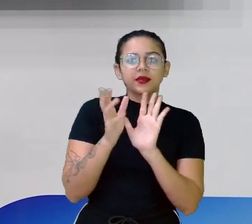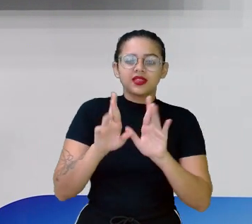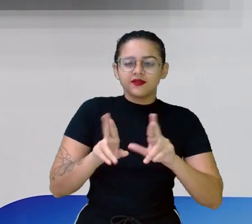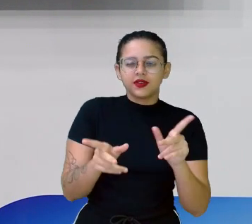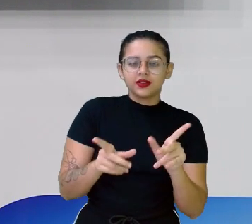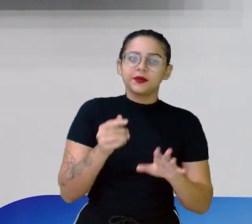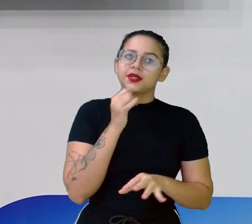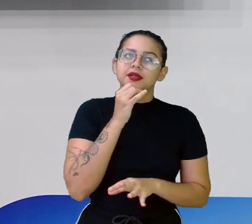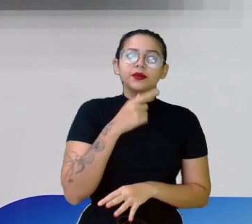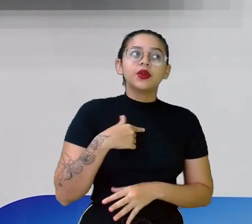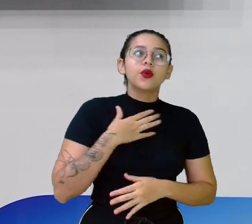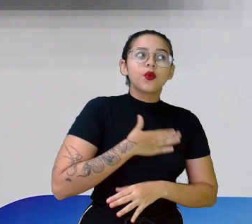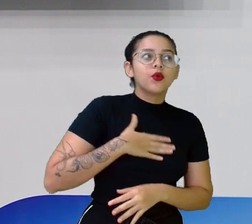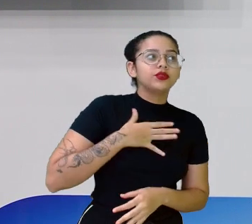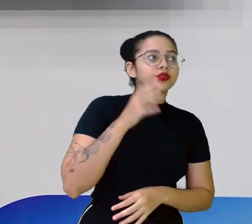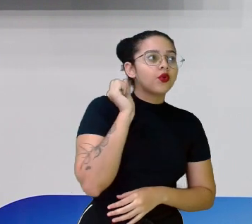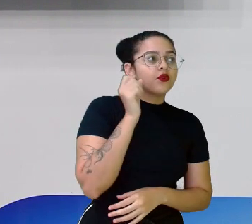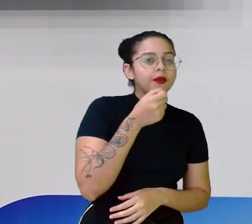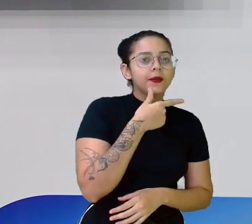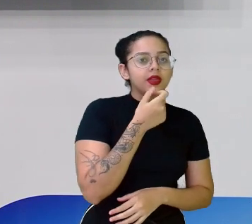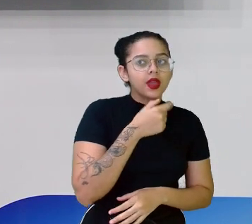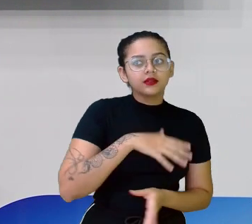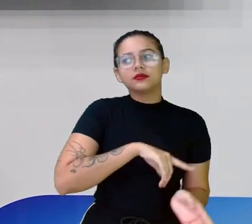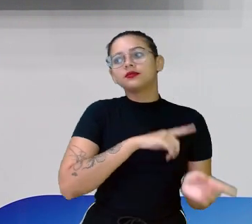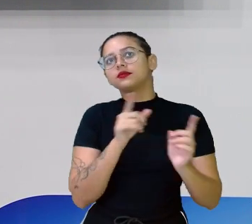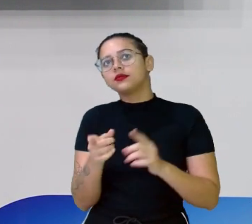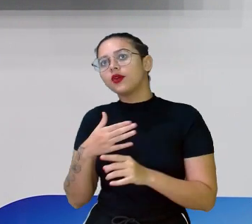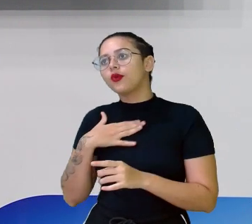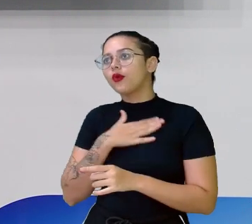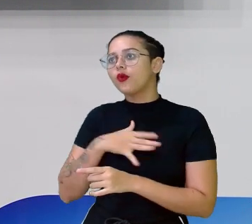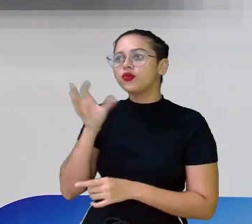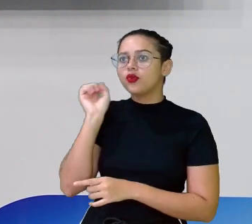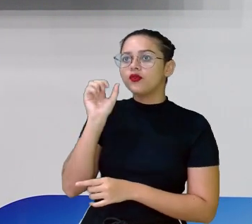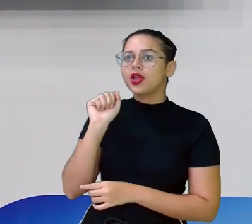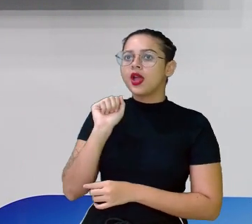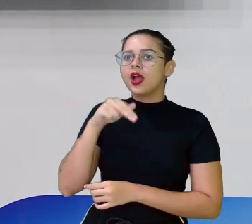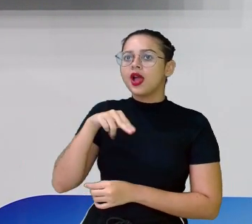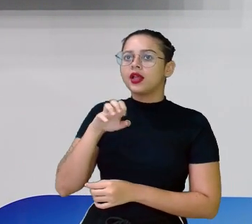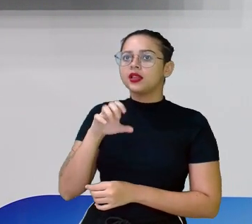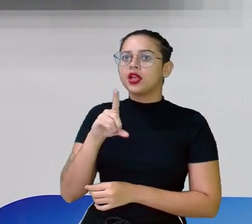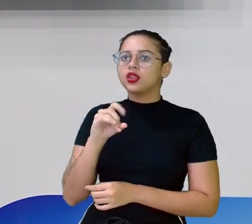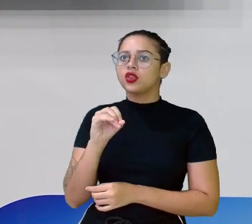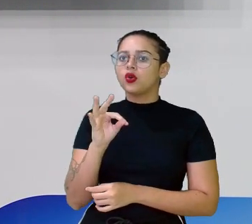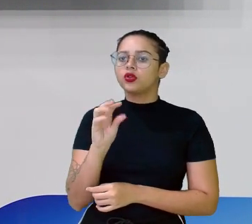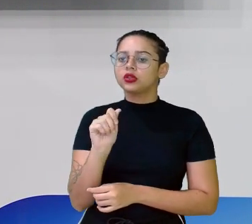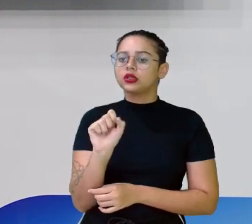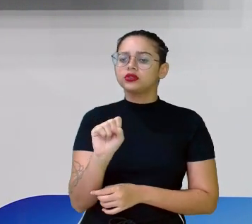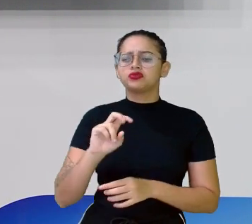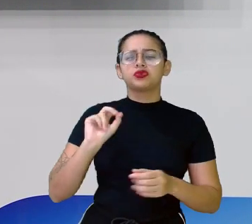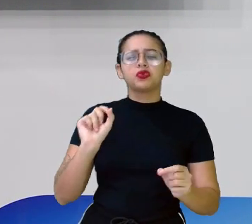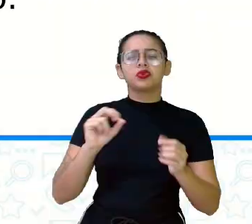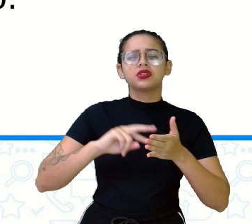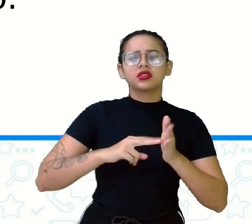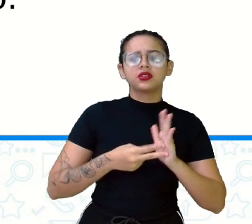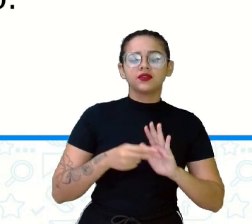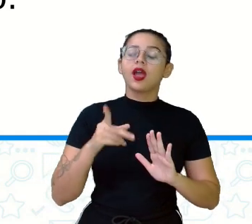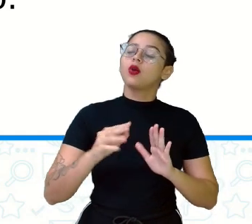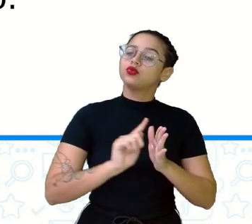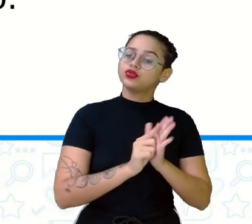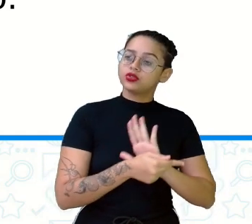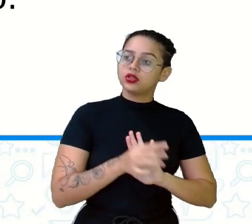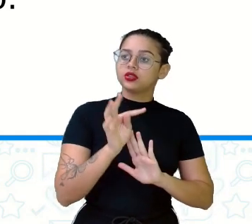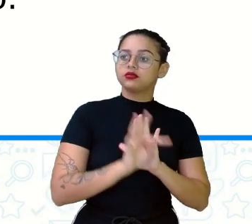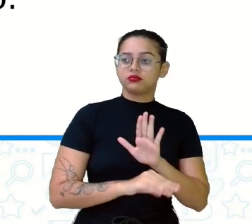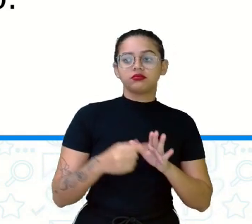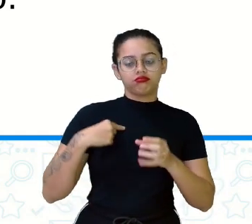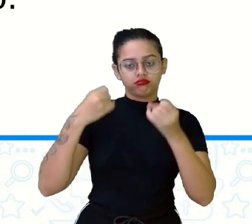piadas, o outro pode dizer, eu gosto muito de ouvir anedotas. É praticamente a mesma coisa. E o que é, professora? É um gênero textual, está vendo o